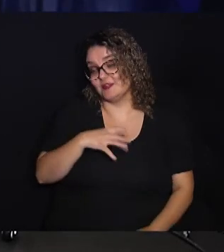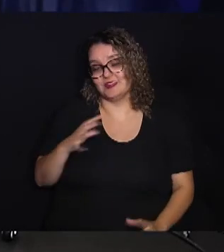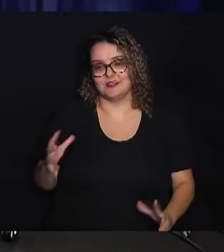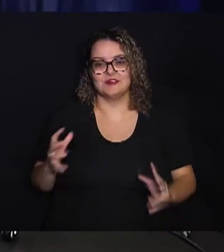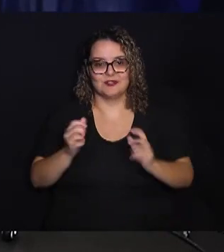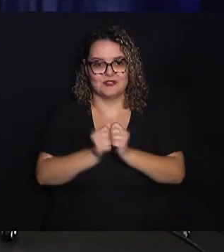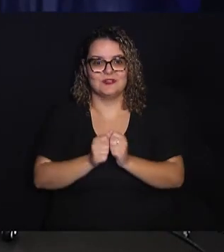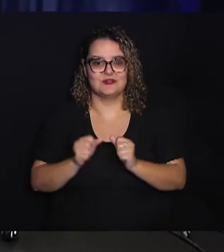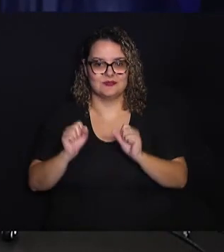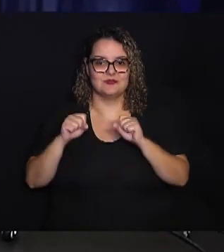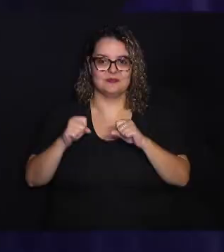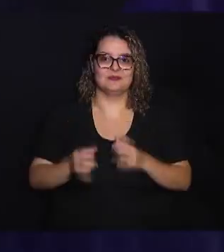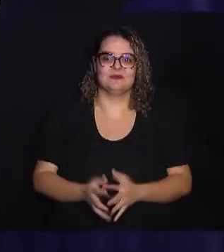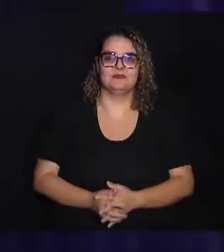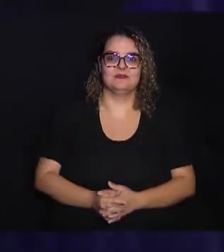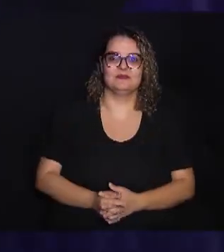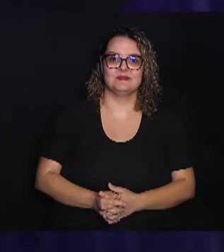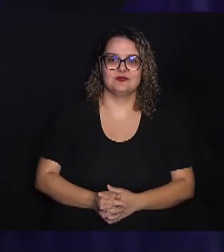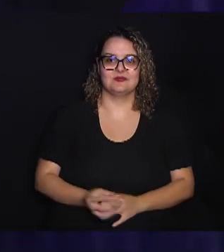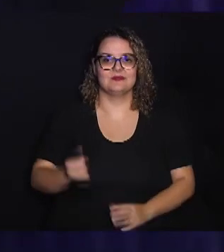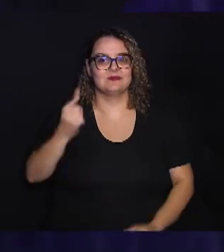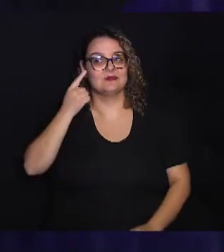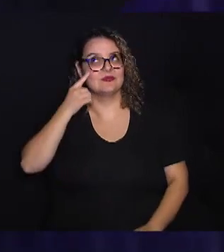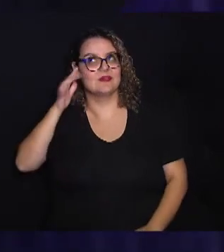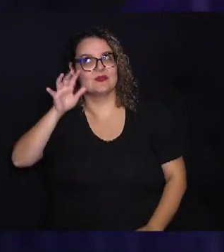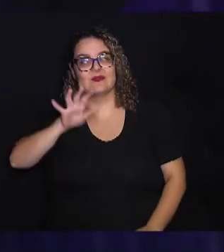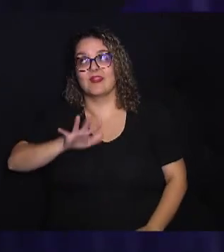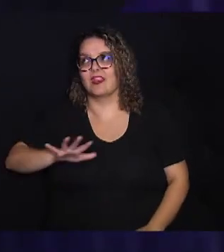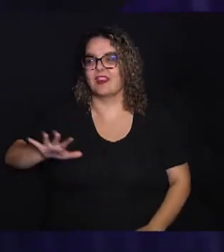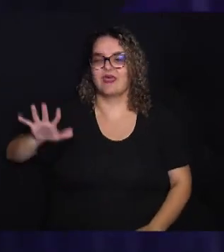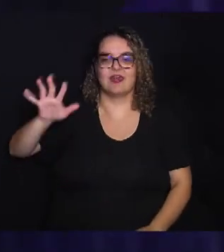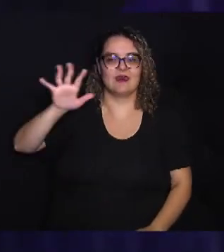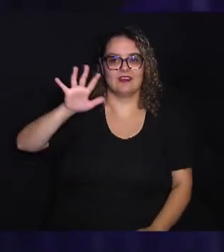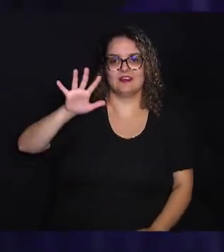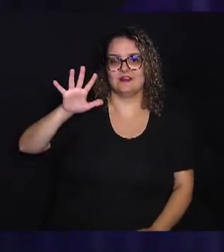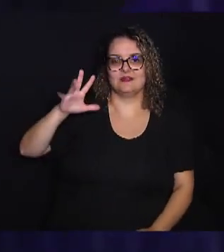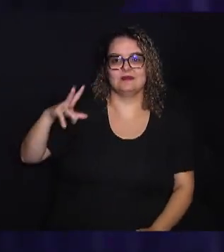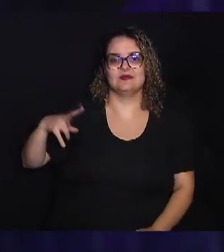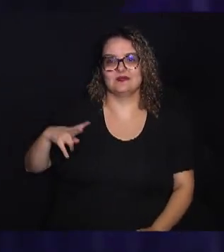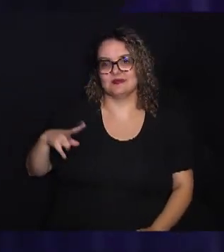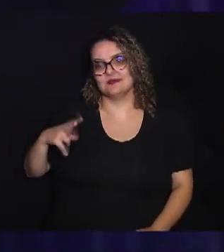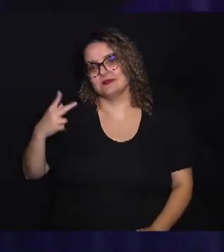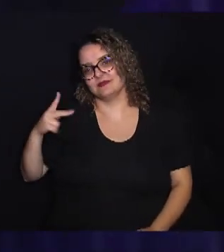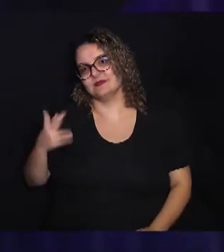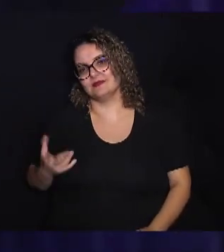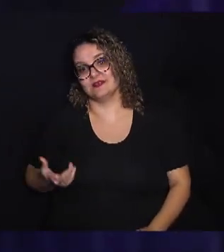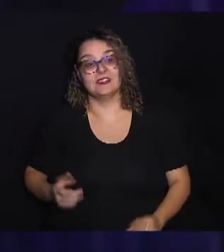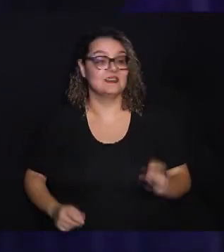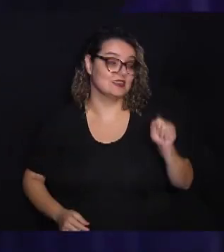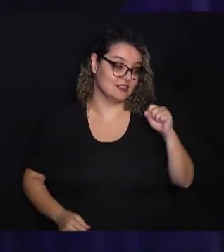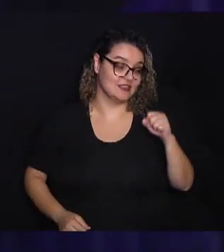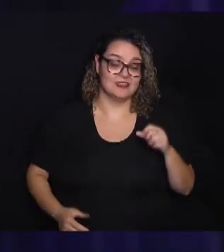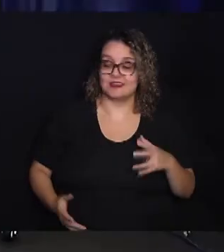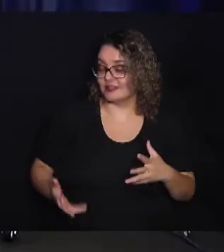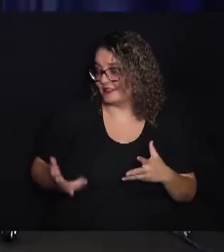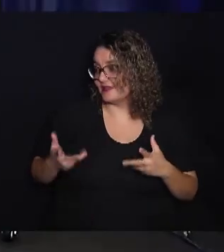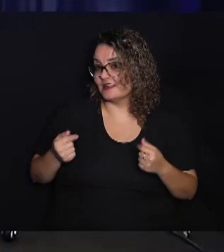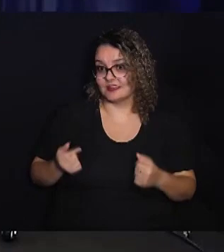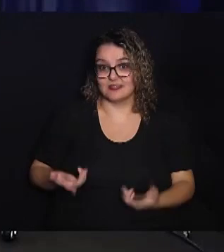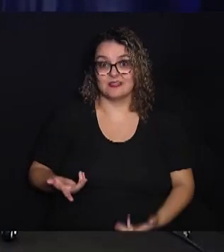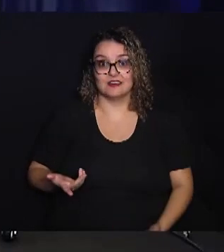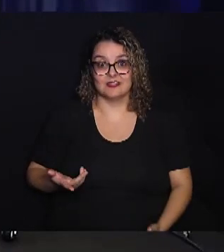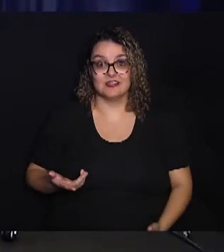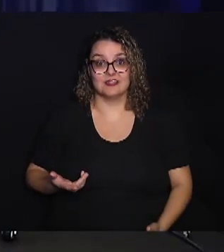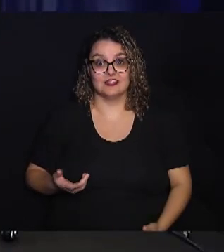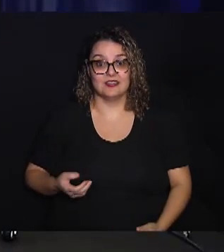né? Sim, e ele está criando imagens que são Sim, particulares e sim. incríveis, né? E o A gente- André, ele vem